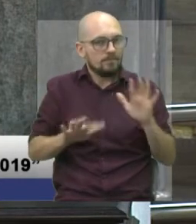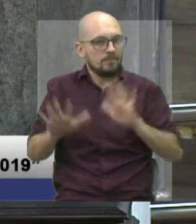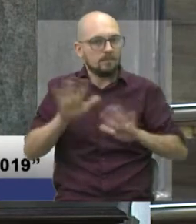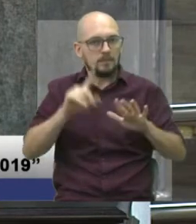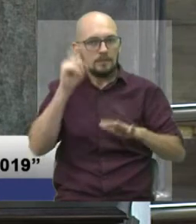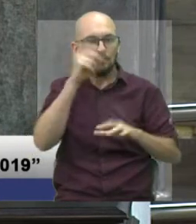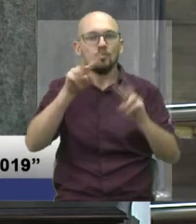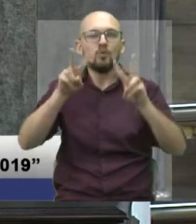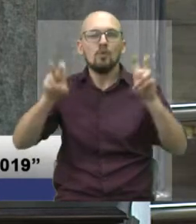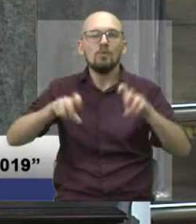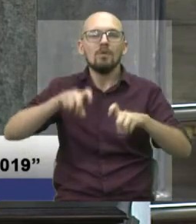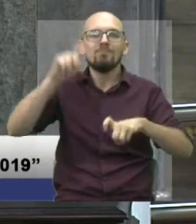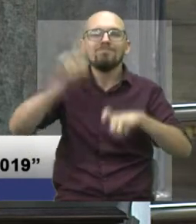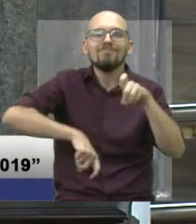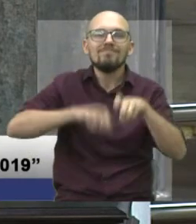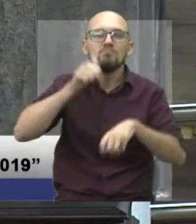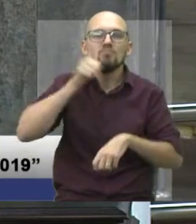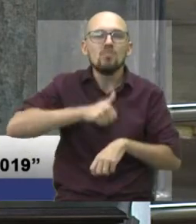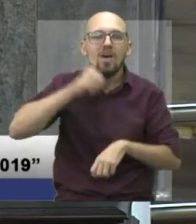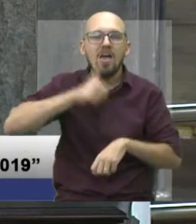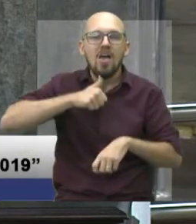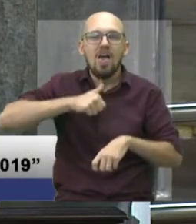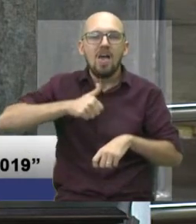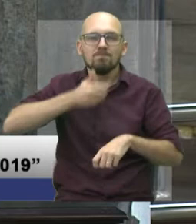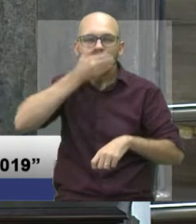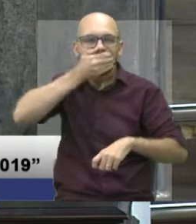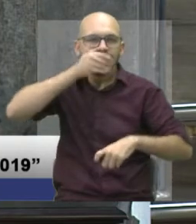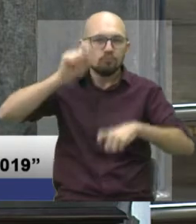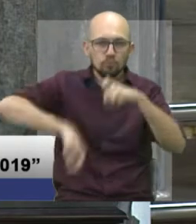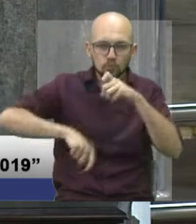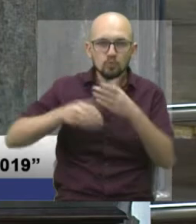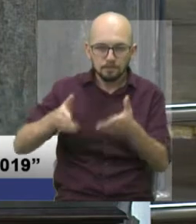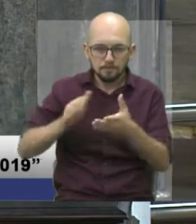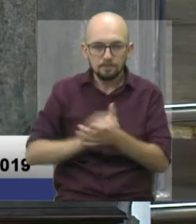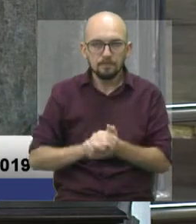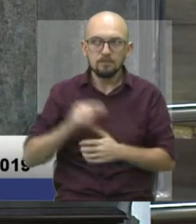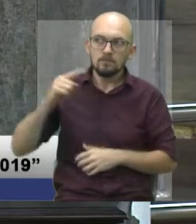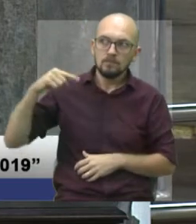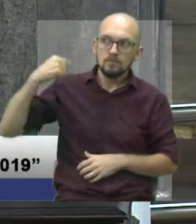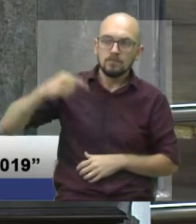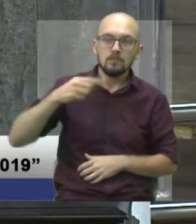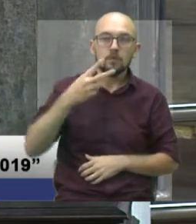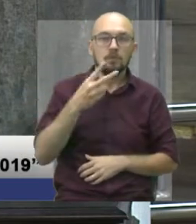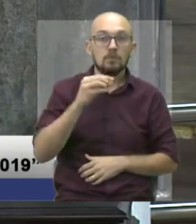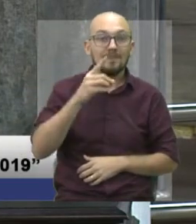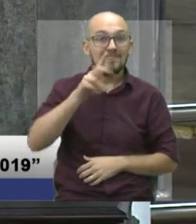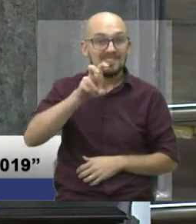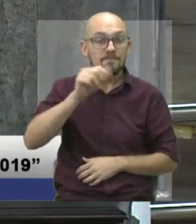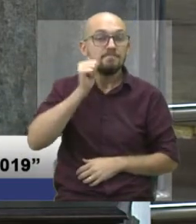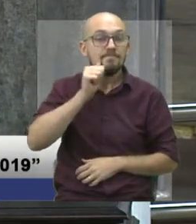do abuso sexual com as mulheres. E a Lídia, em 2015, tornou